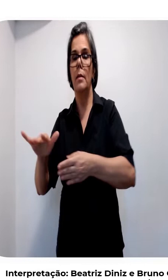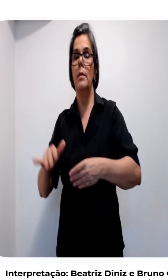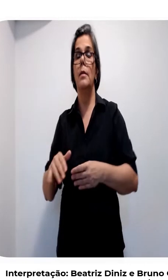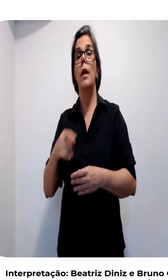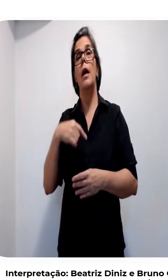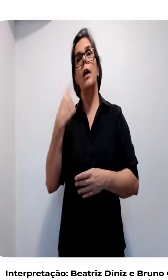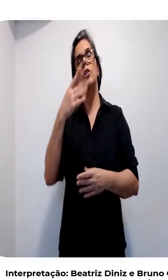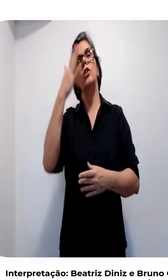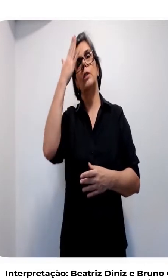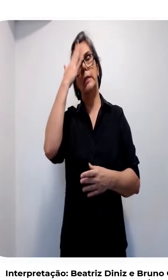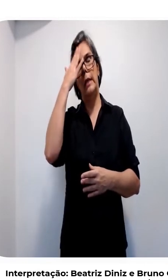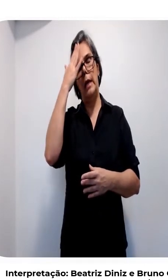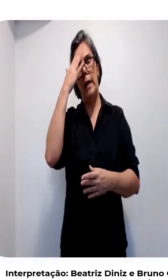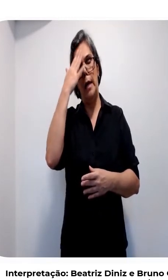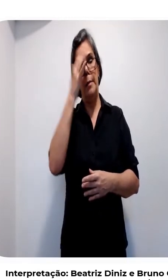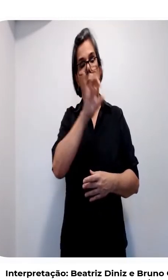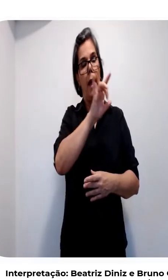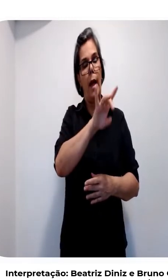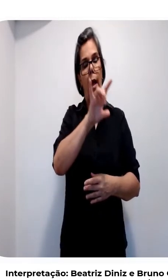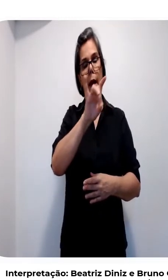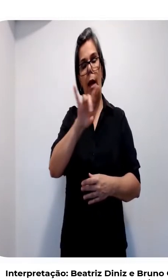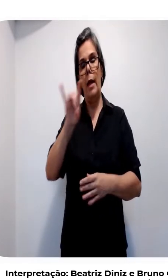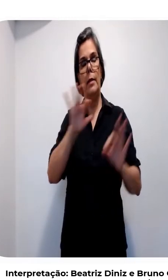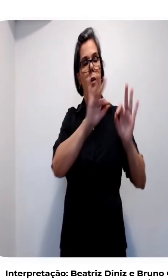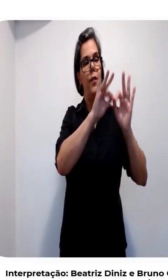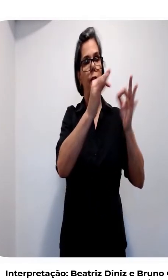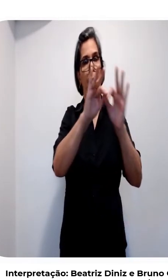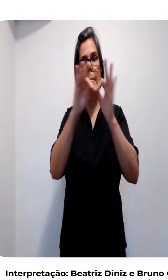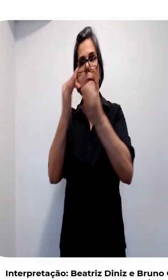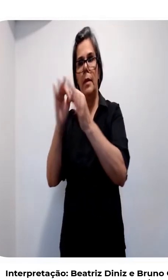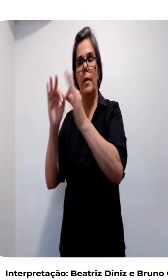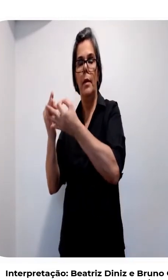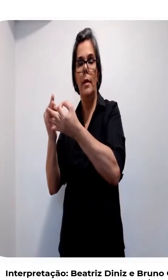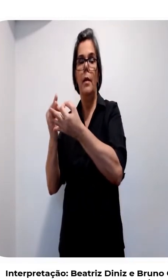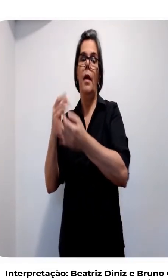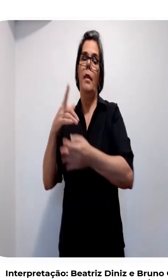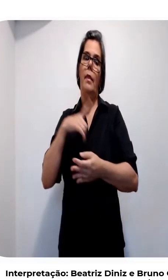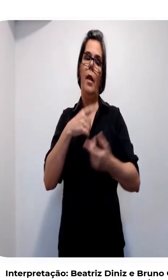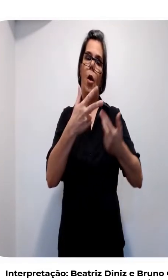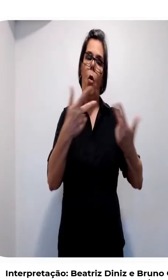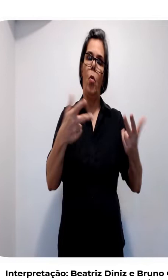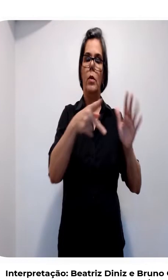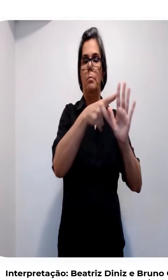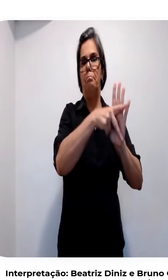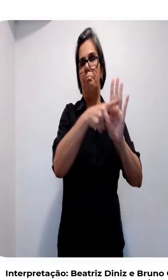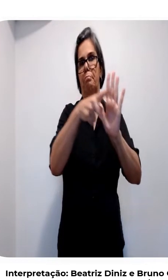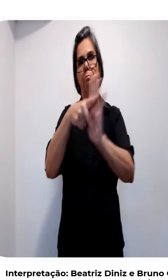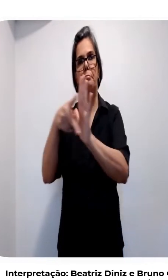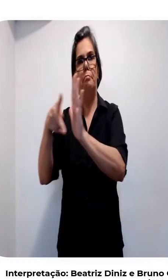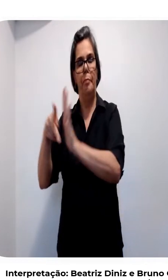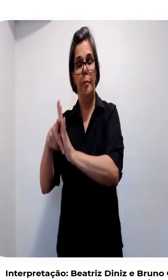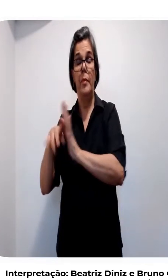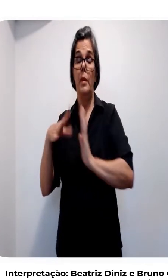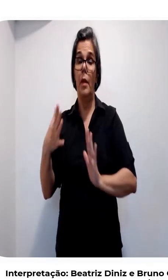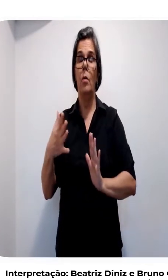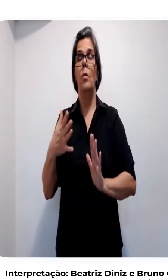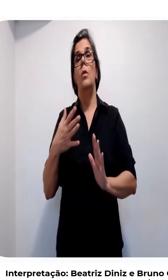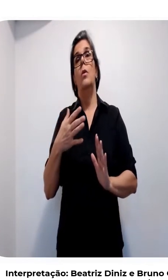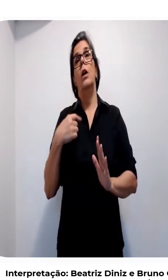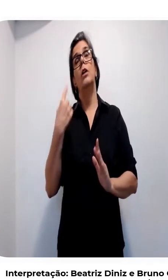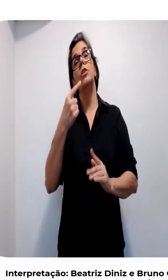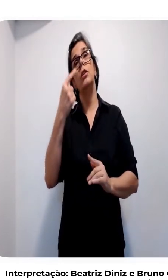casa tem as suas especificidades. Então, o que a gente tenta fazer é orientar. Então, quando eu mando, por exemplo,